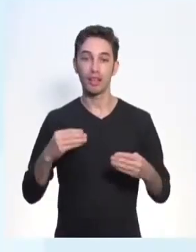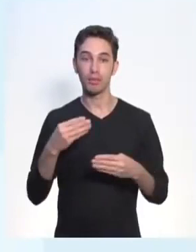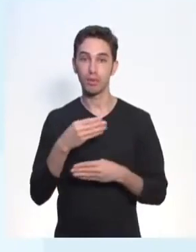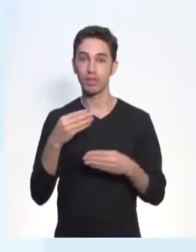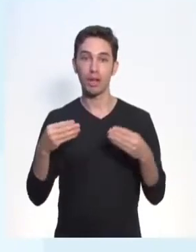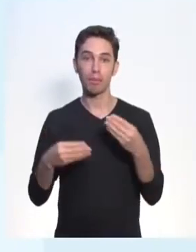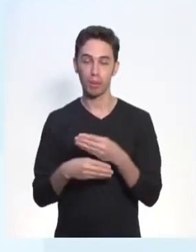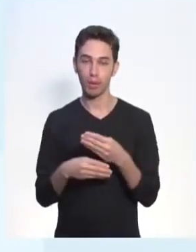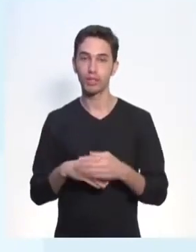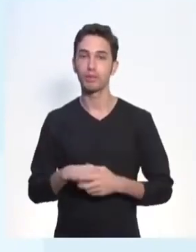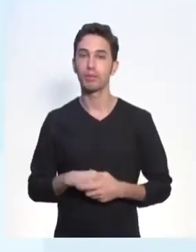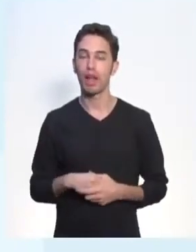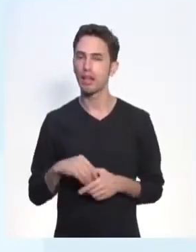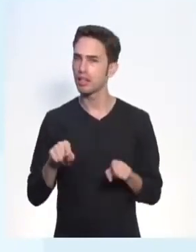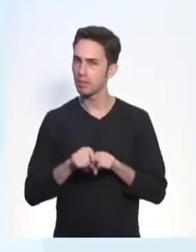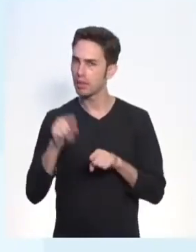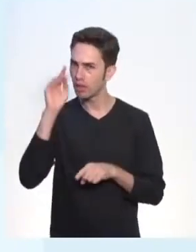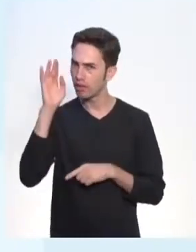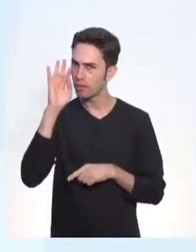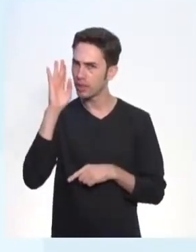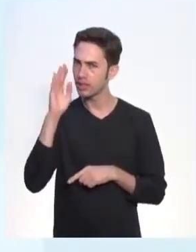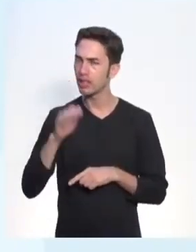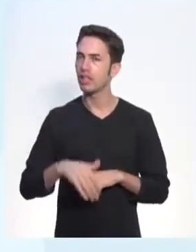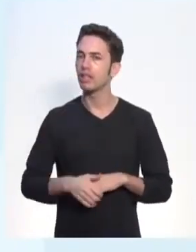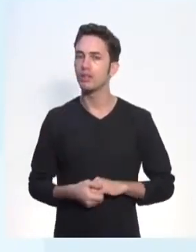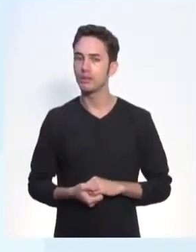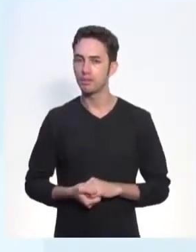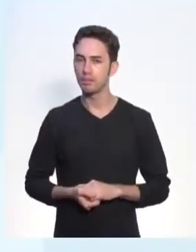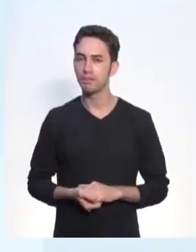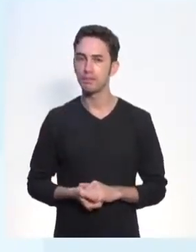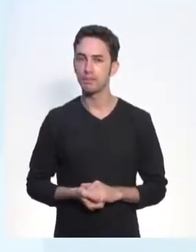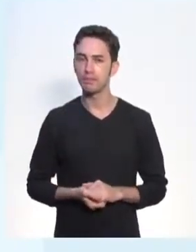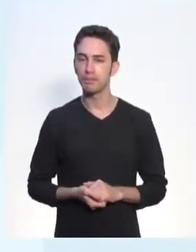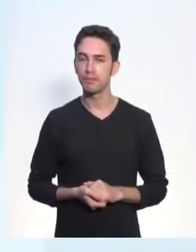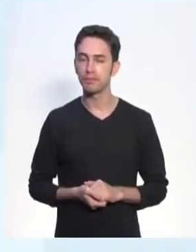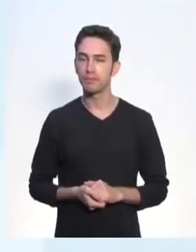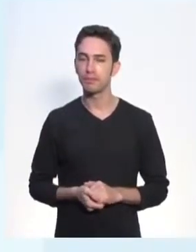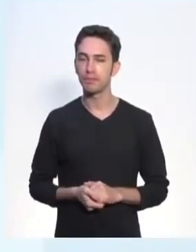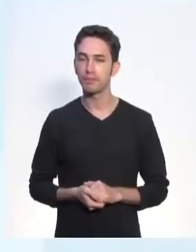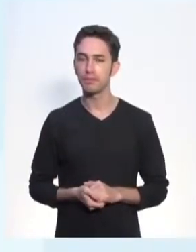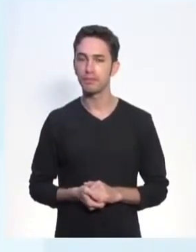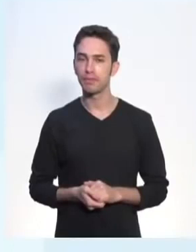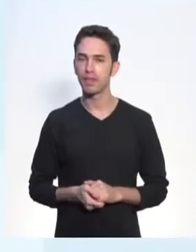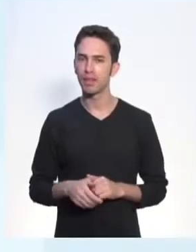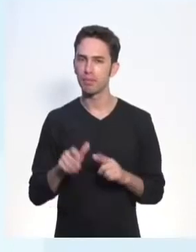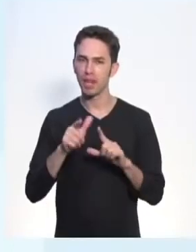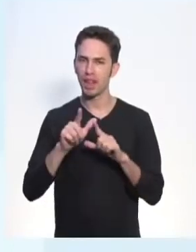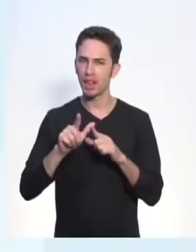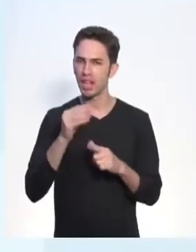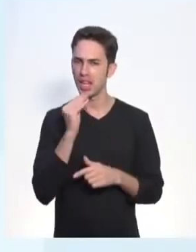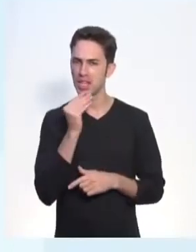E a próxima, já vão pensando. Enquanto eles dão uma olhadinha. Nossa, minha letra está horrorosa.